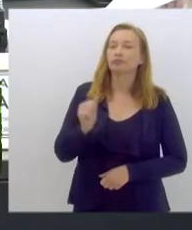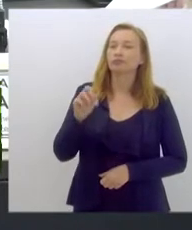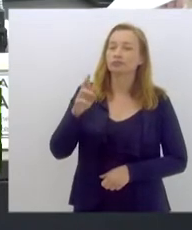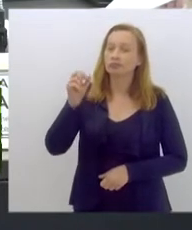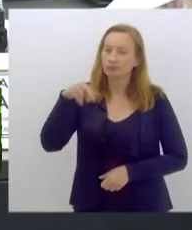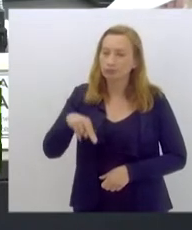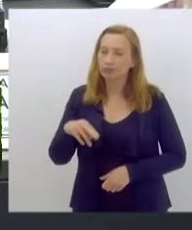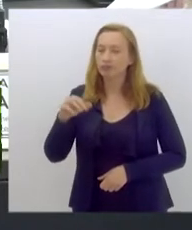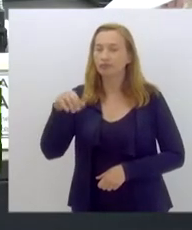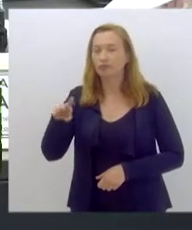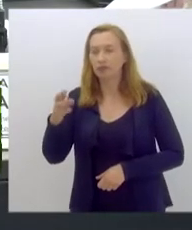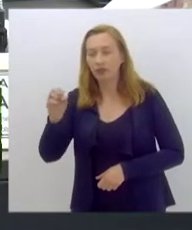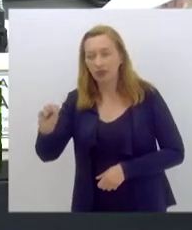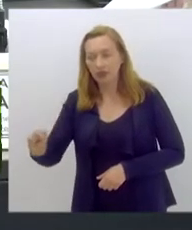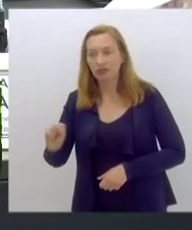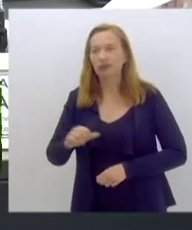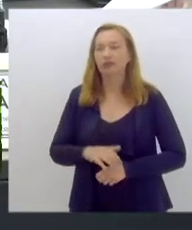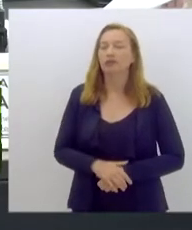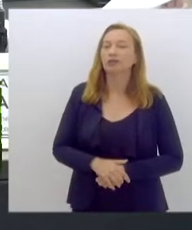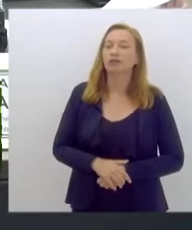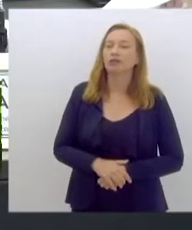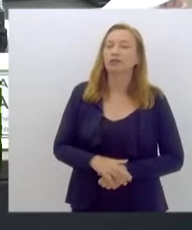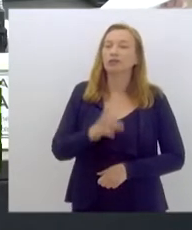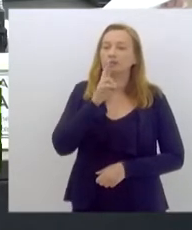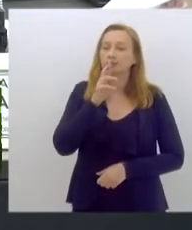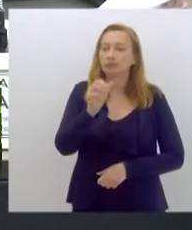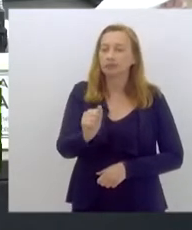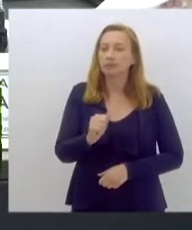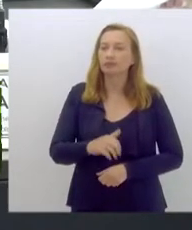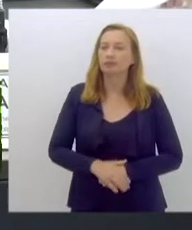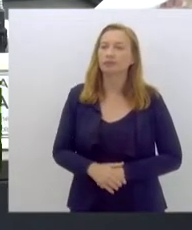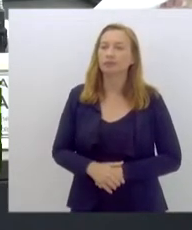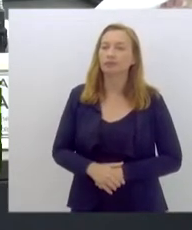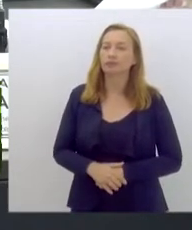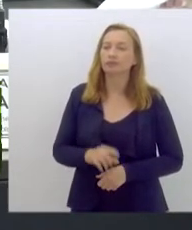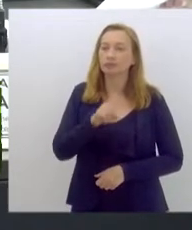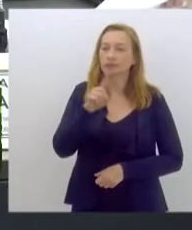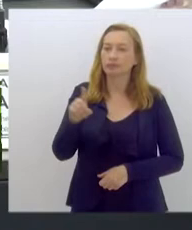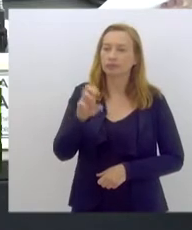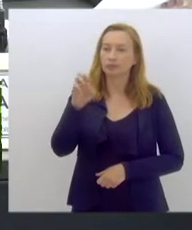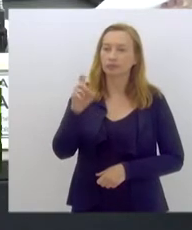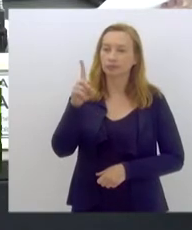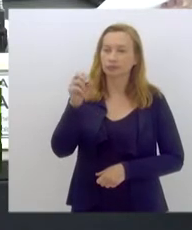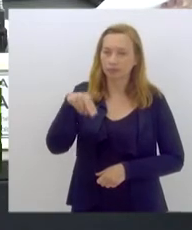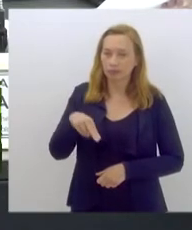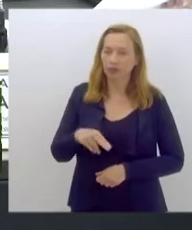Anderson Moraes, Rodrigo Amorim e Zeidan.